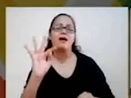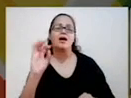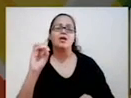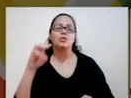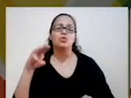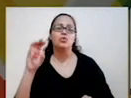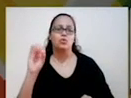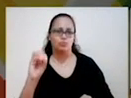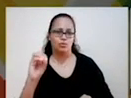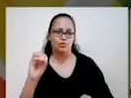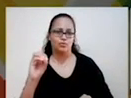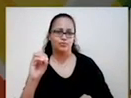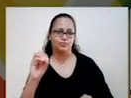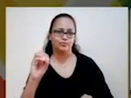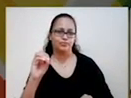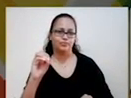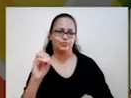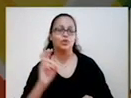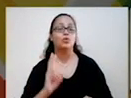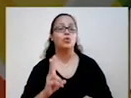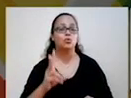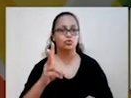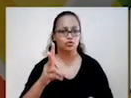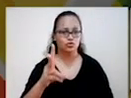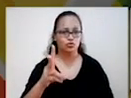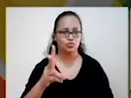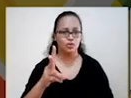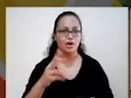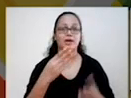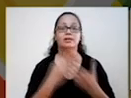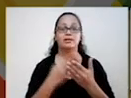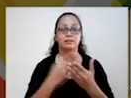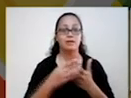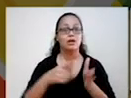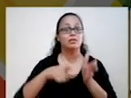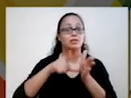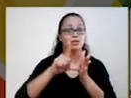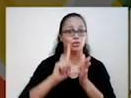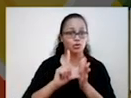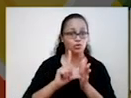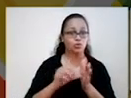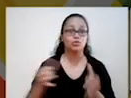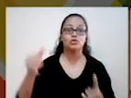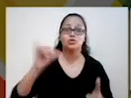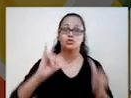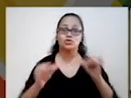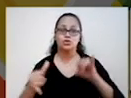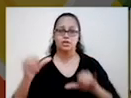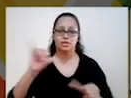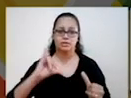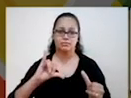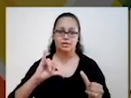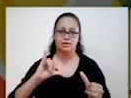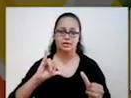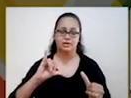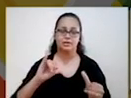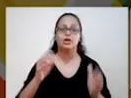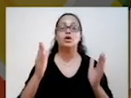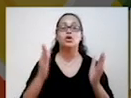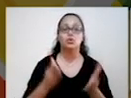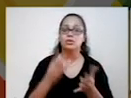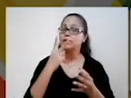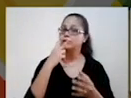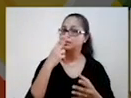Vamos dar sequência ao assunto das nossas aulas anteriores de química e hoje vamos falar também das